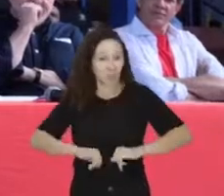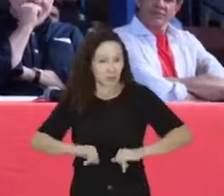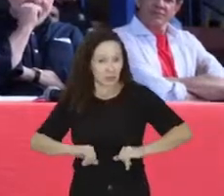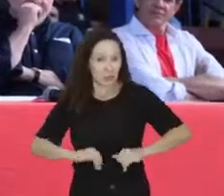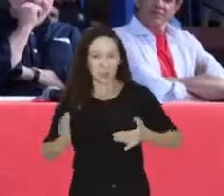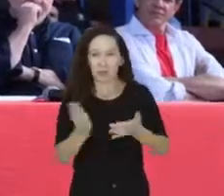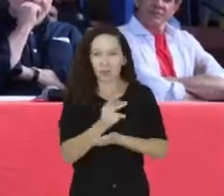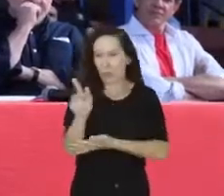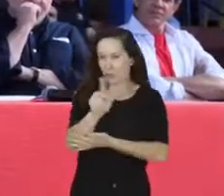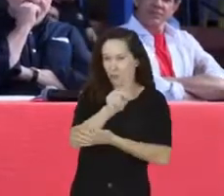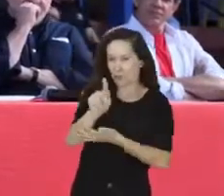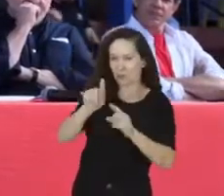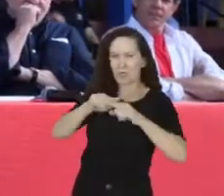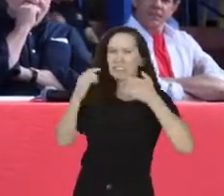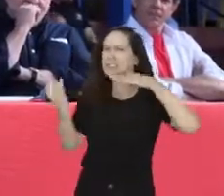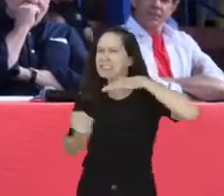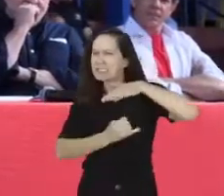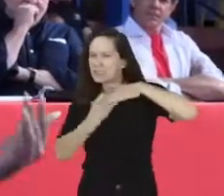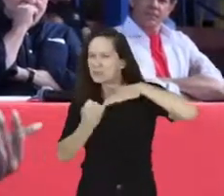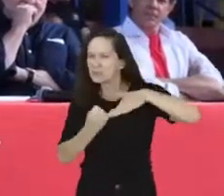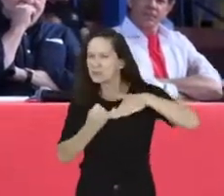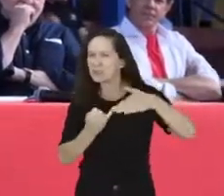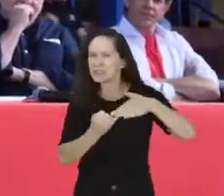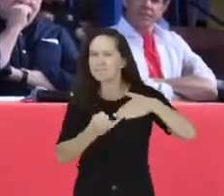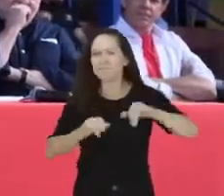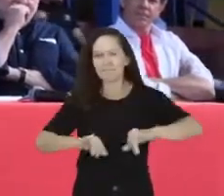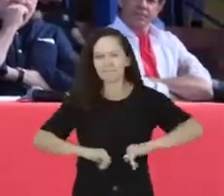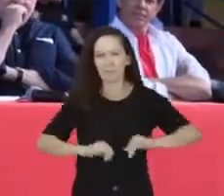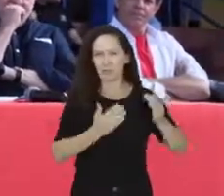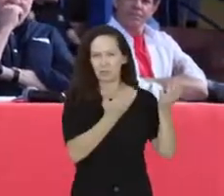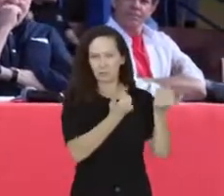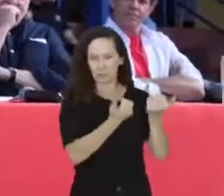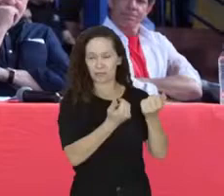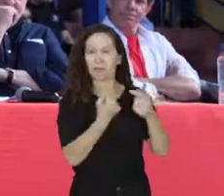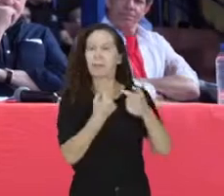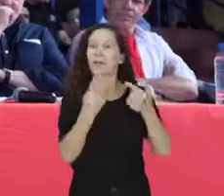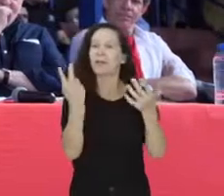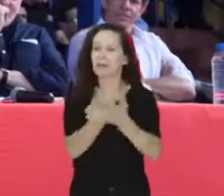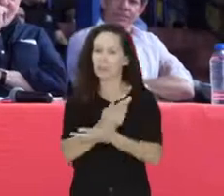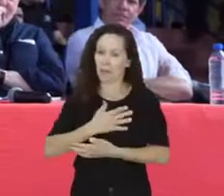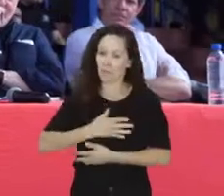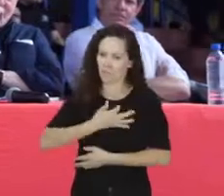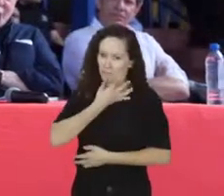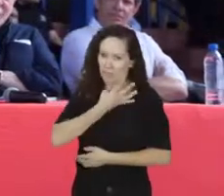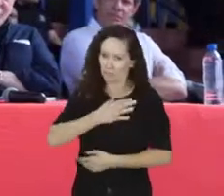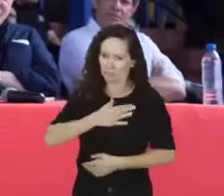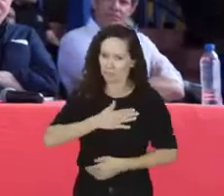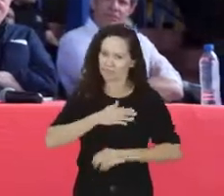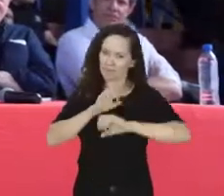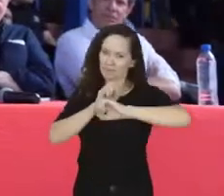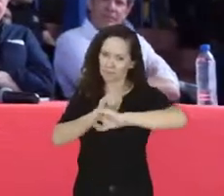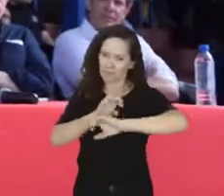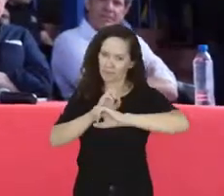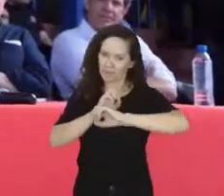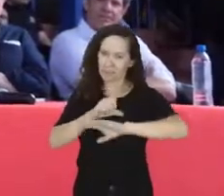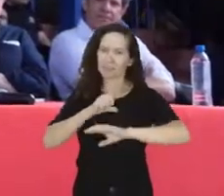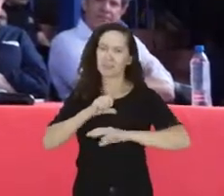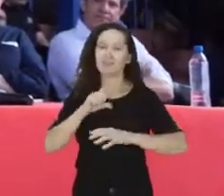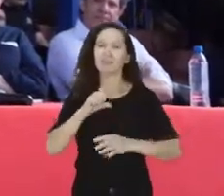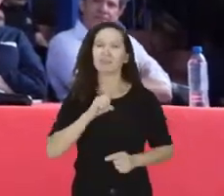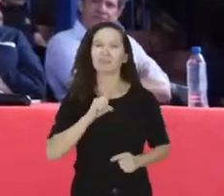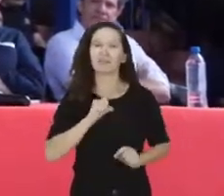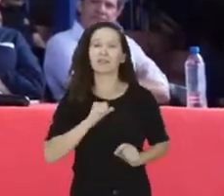próprias instituições de ensino. Isso porque, a meu ver, a educação tem esse traço, esse